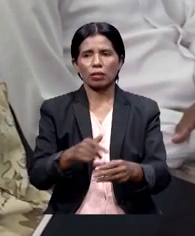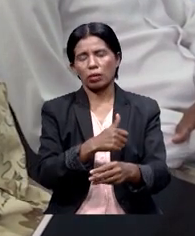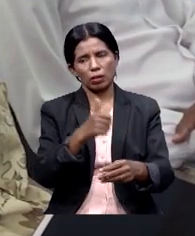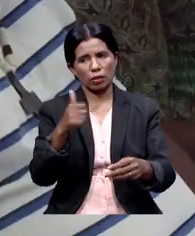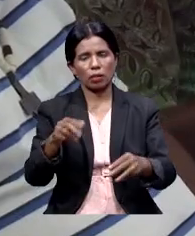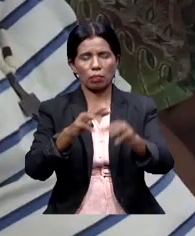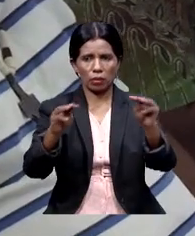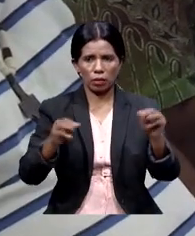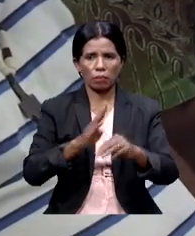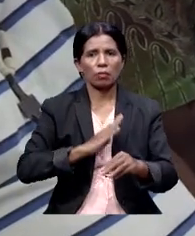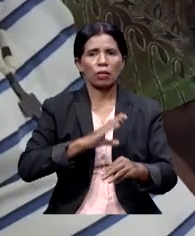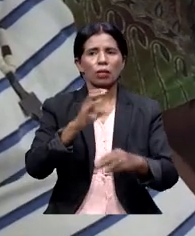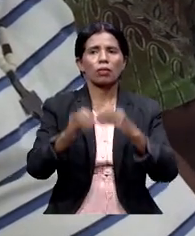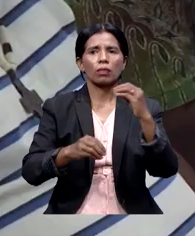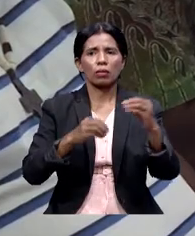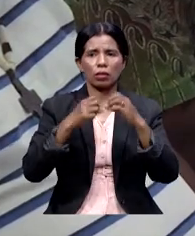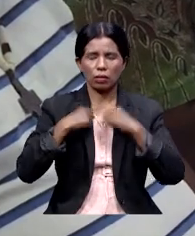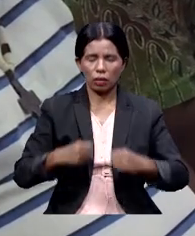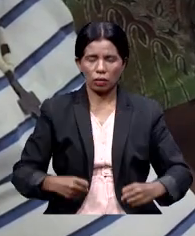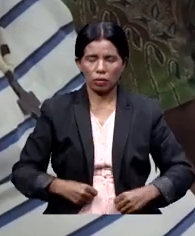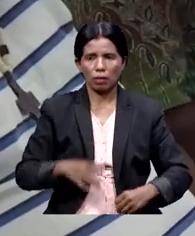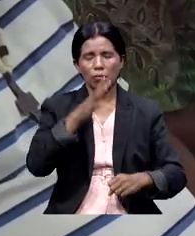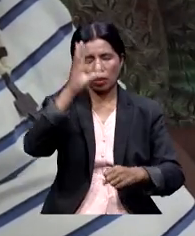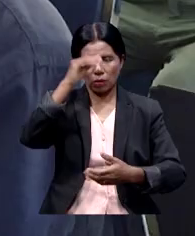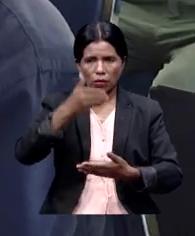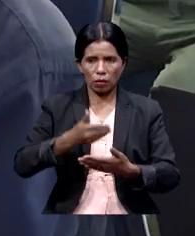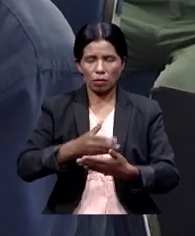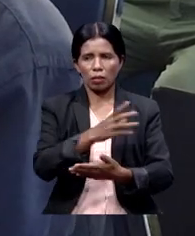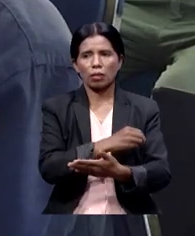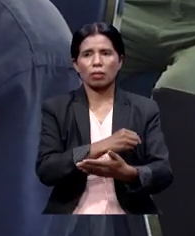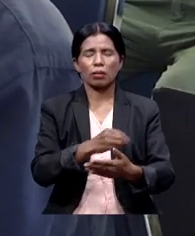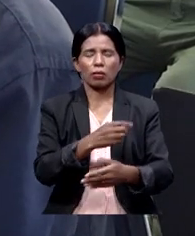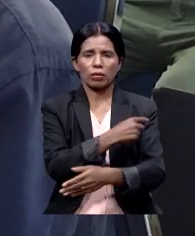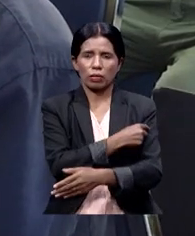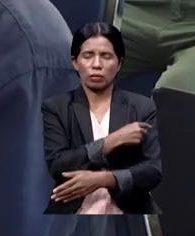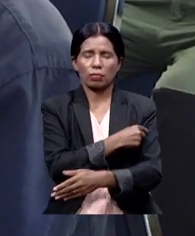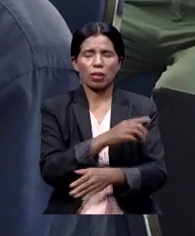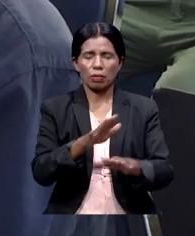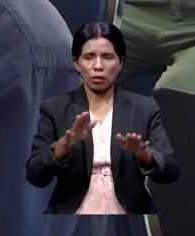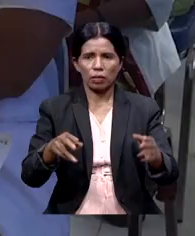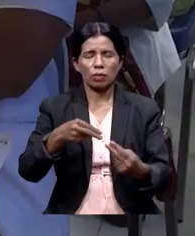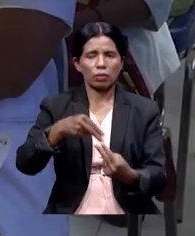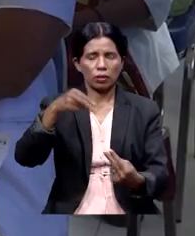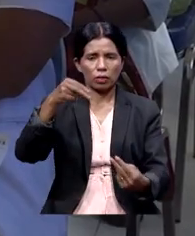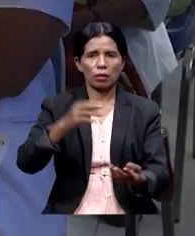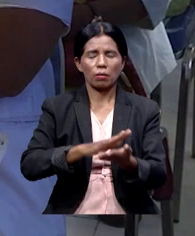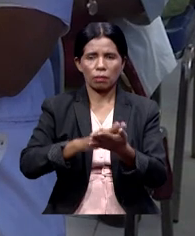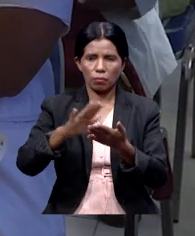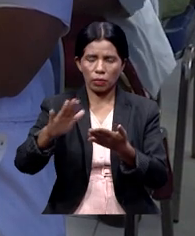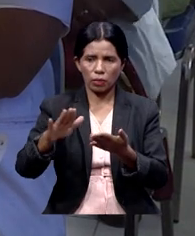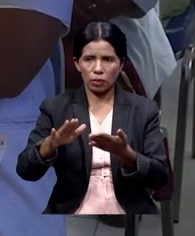e a município Baucau, con ba saúde inang no oan, imunização balabaric, nutrição, saneamento,